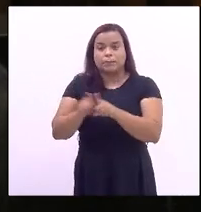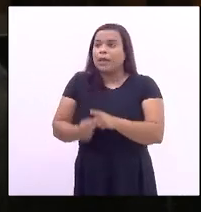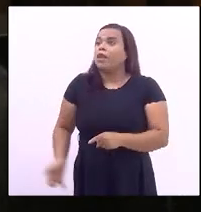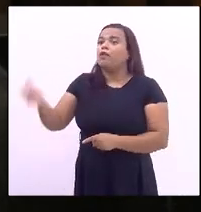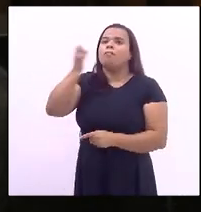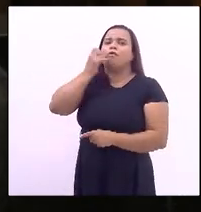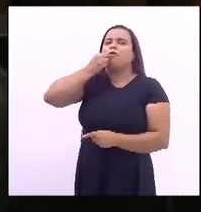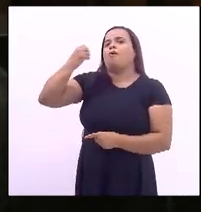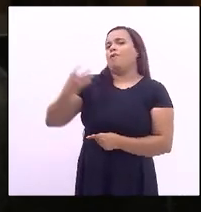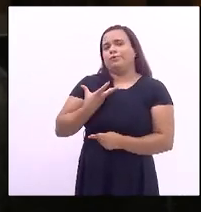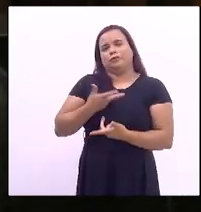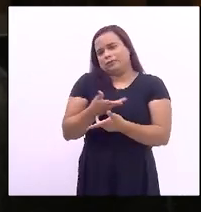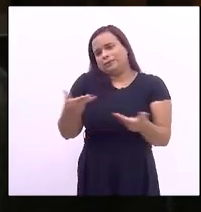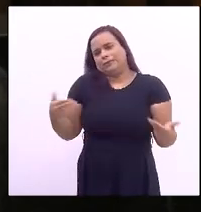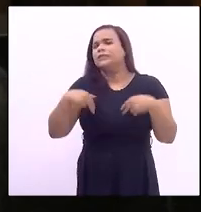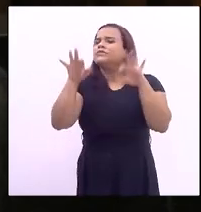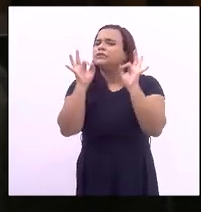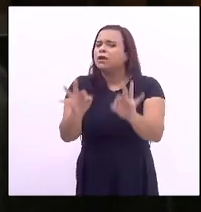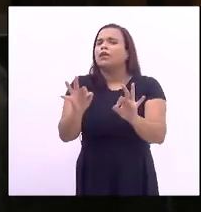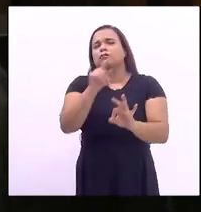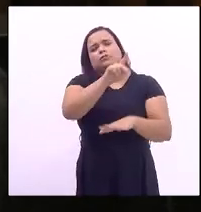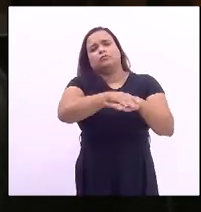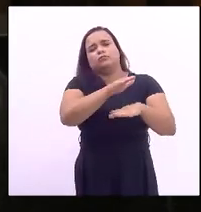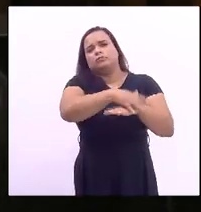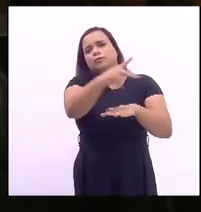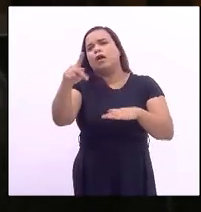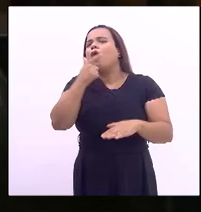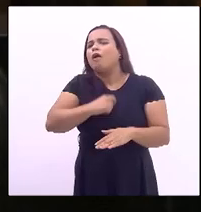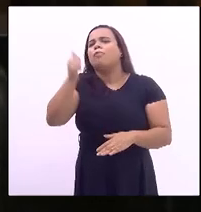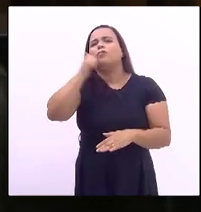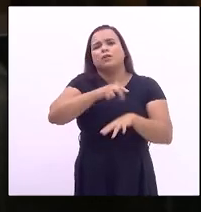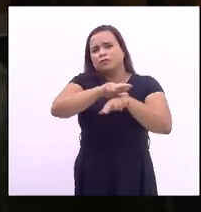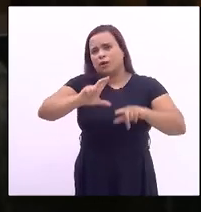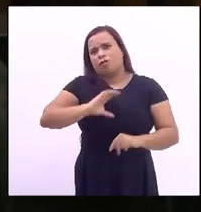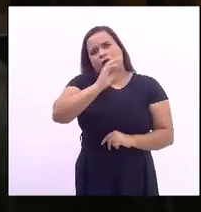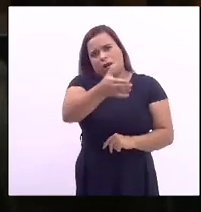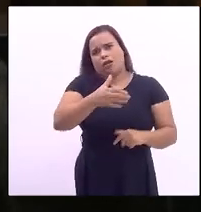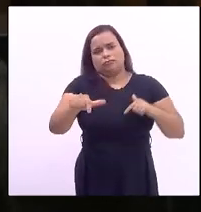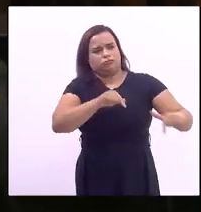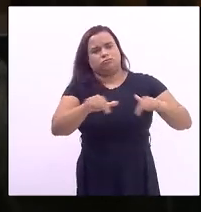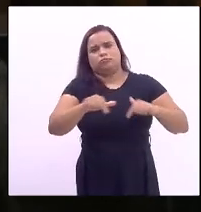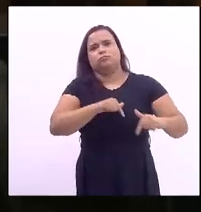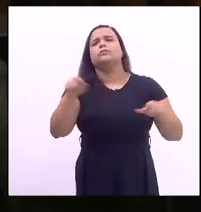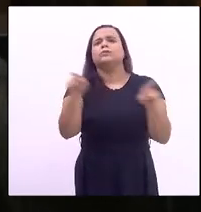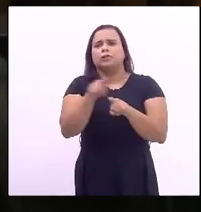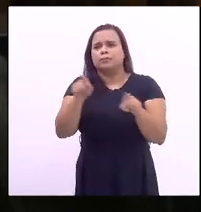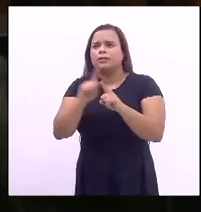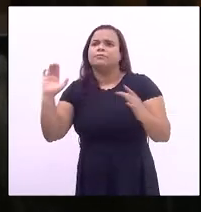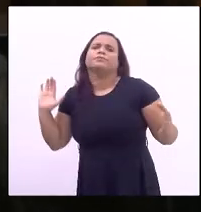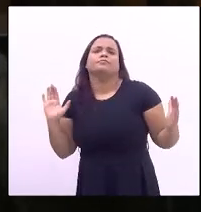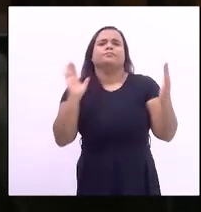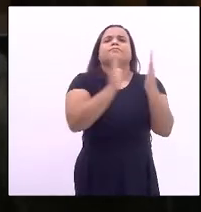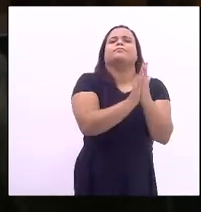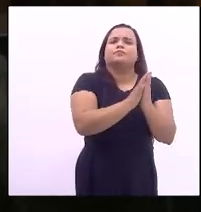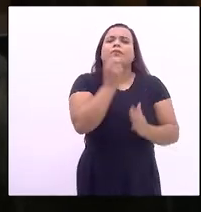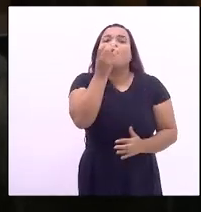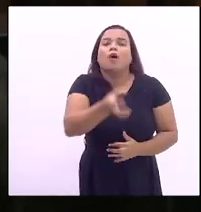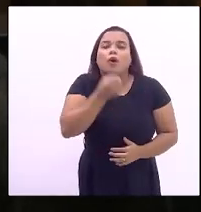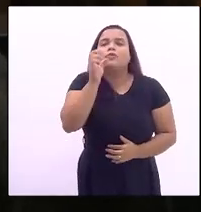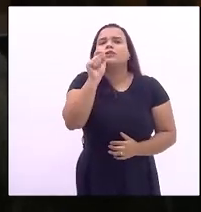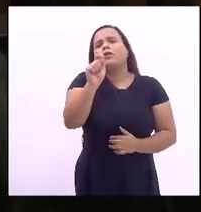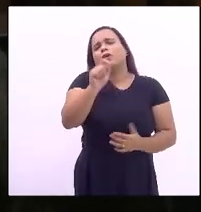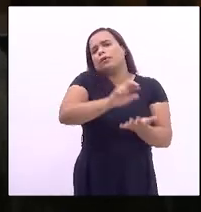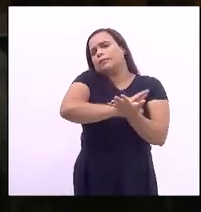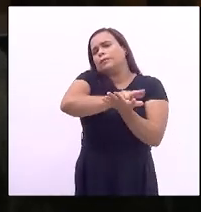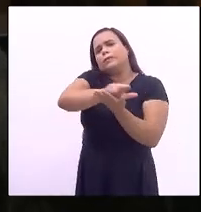ligaram eu tenho certeza que esses mesmos homens e mulheres de coragem estão indo lá estão relatando